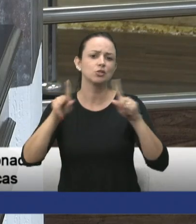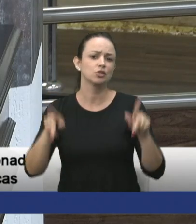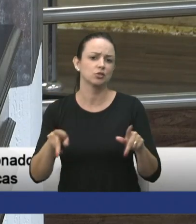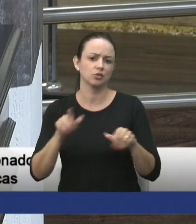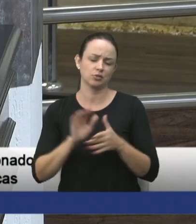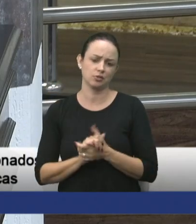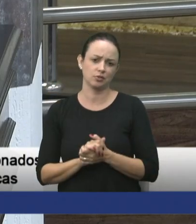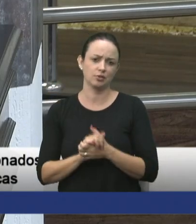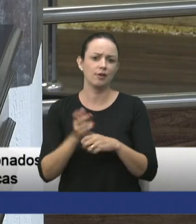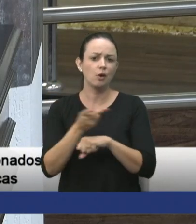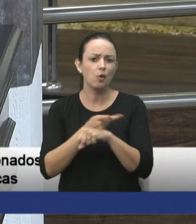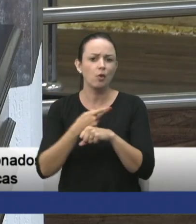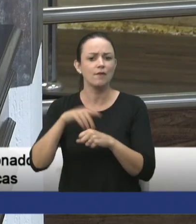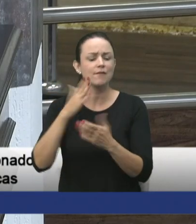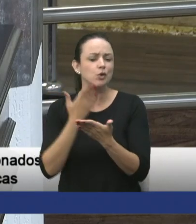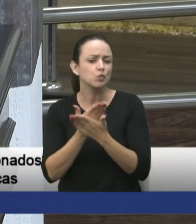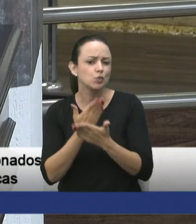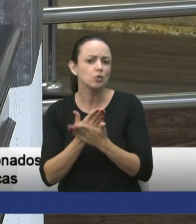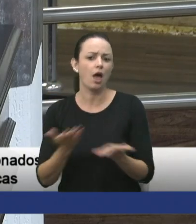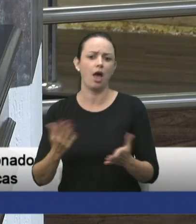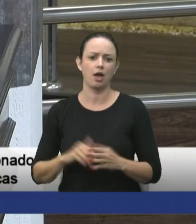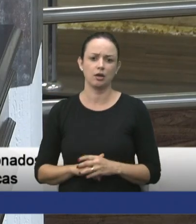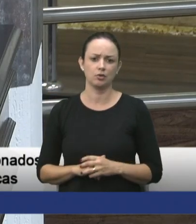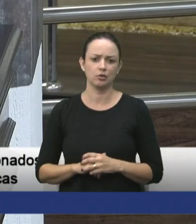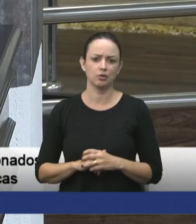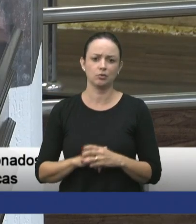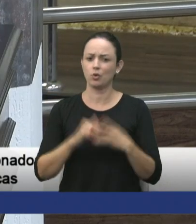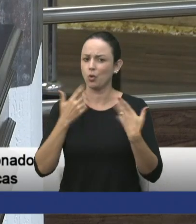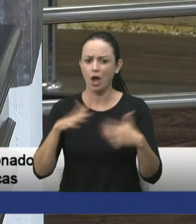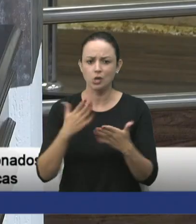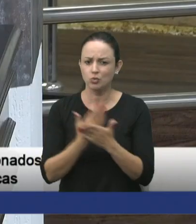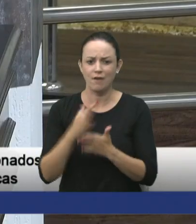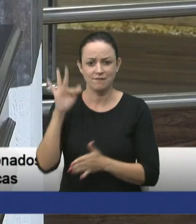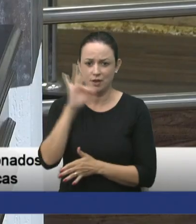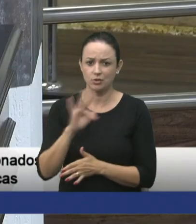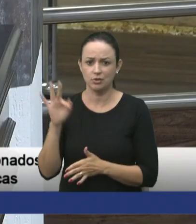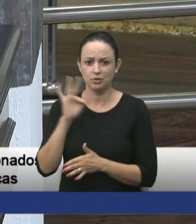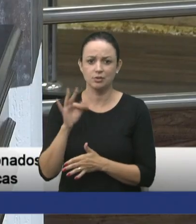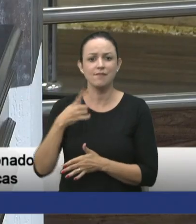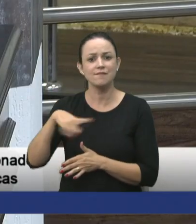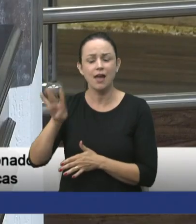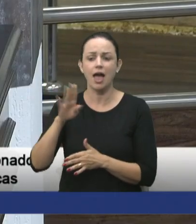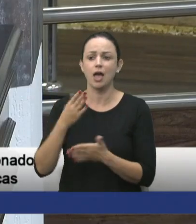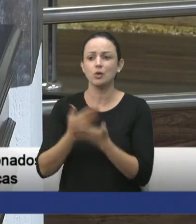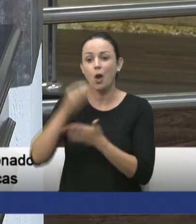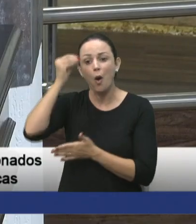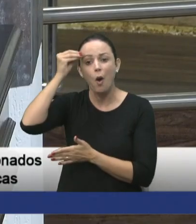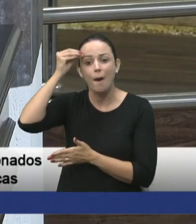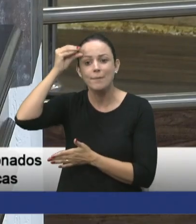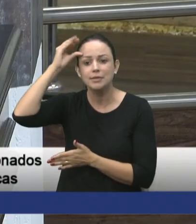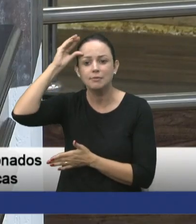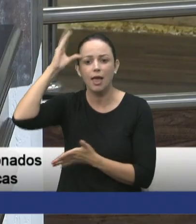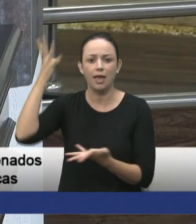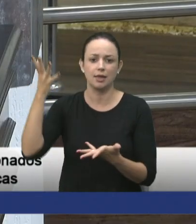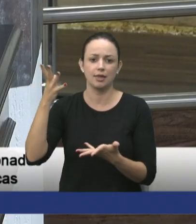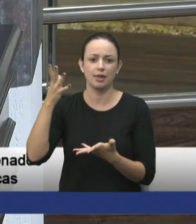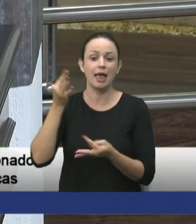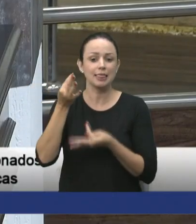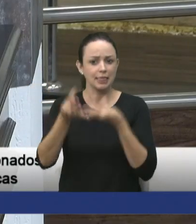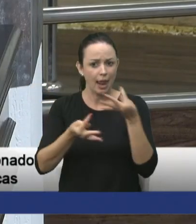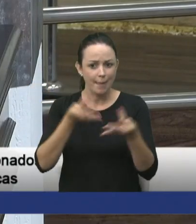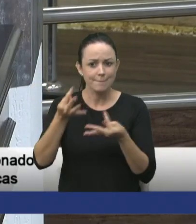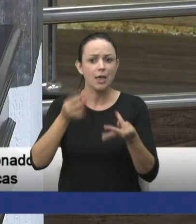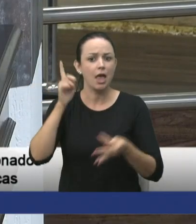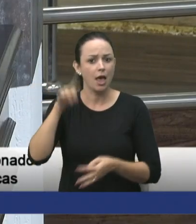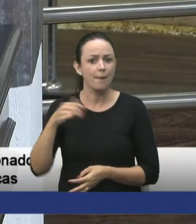procure, estude. Não quer estudar uma faculdade? Vai estudar conhecimento. O terapeuta, a terapia é importante? Vamos lá, a